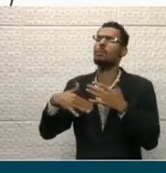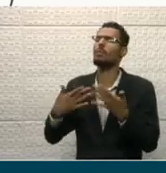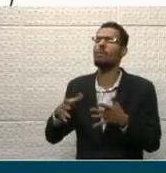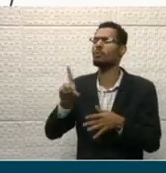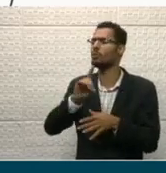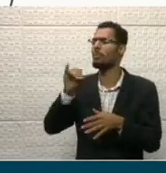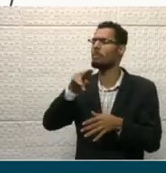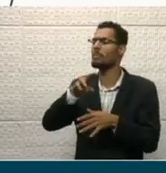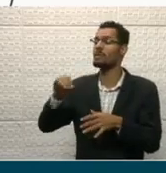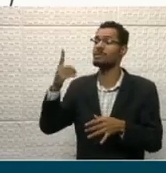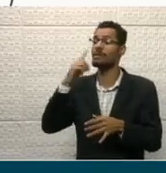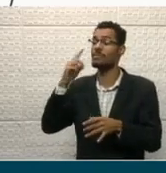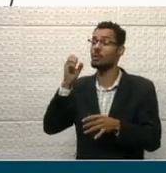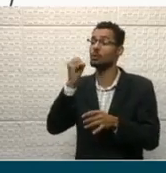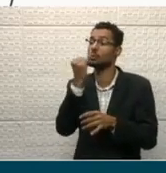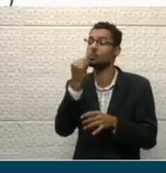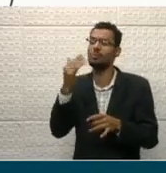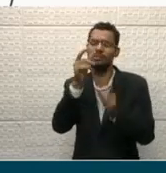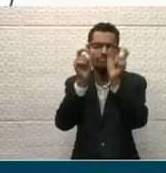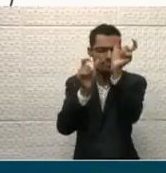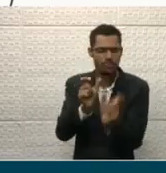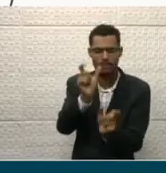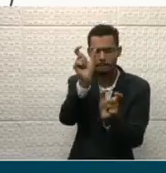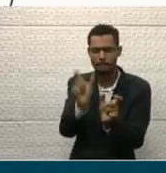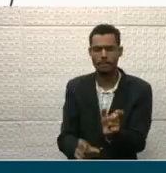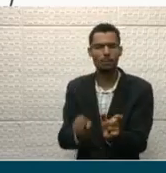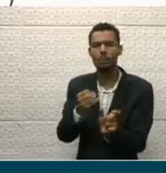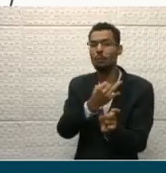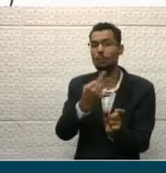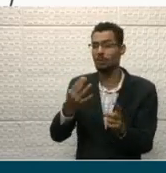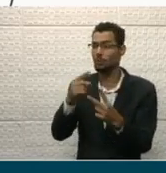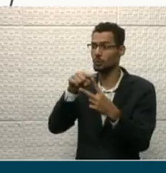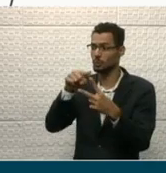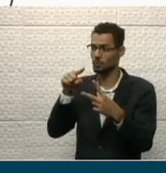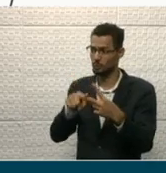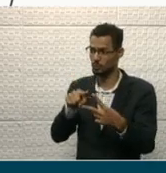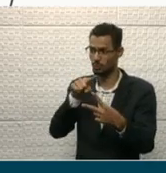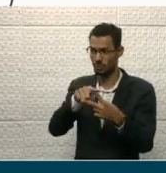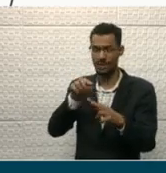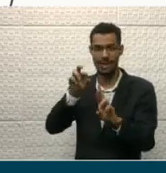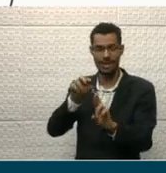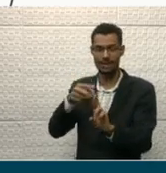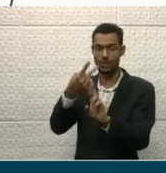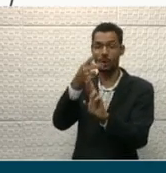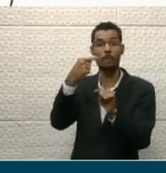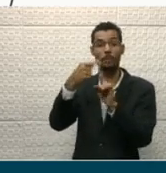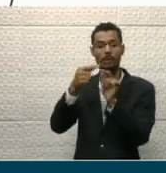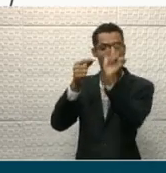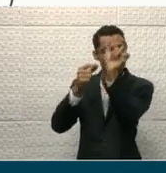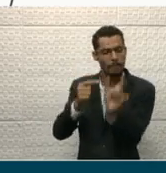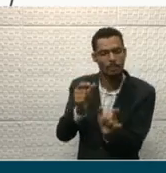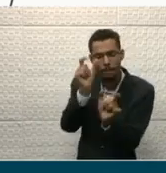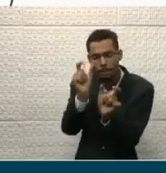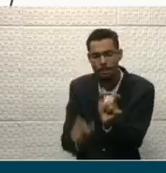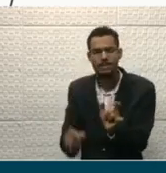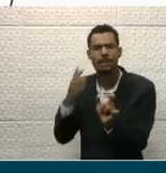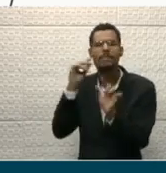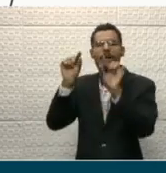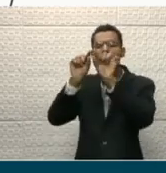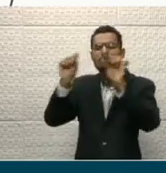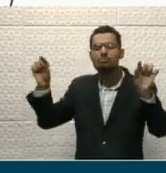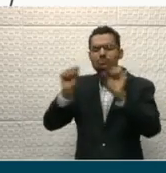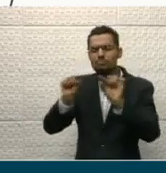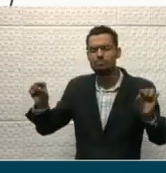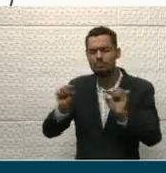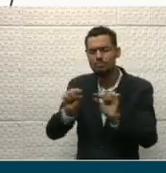domínio? É o número de colunas da matriz A, por isso que é R2. E o número de linhas da matriz